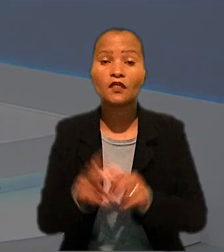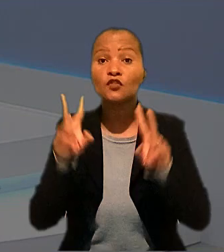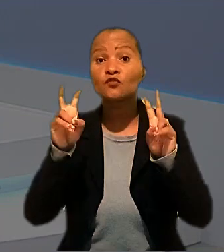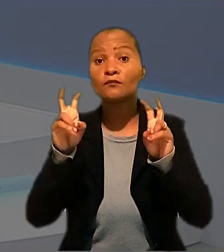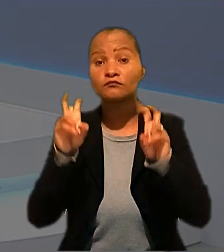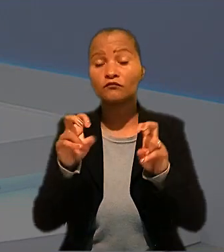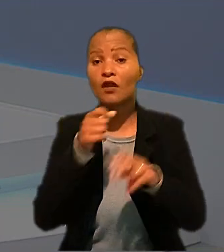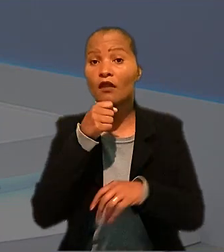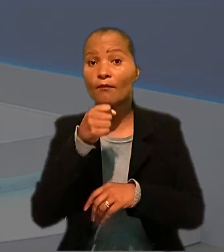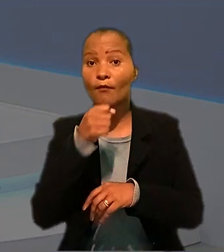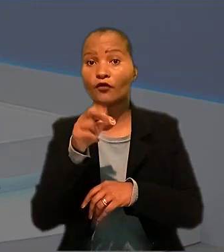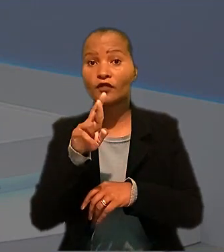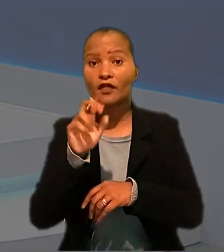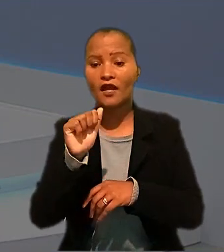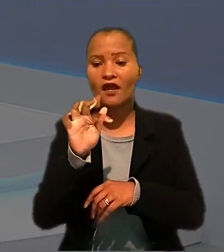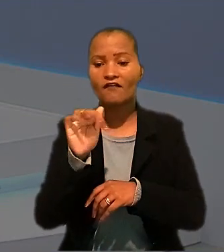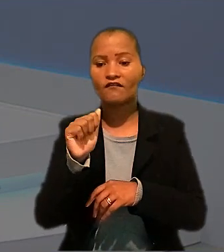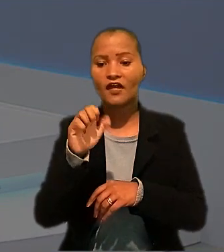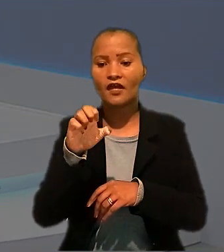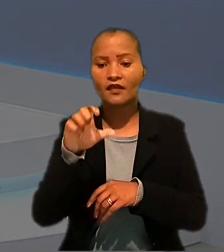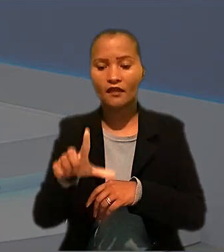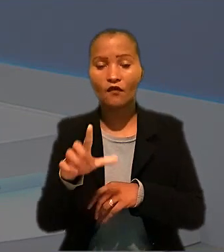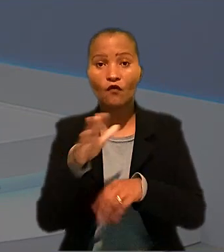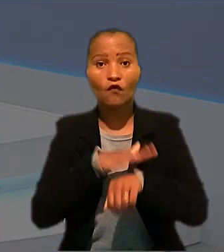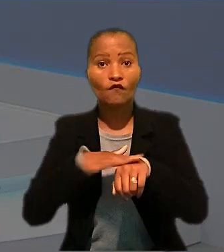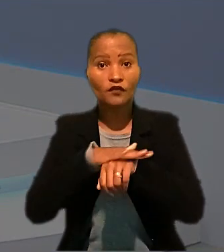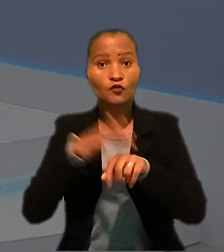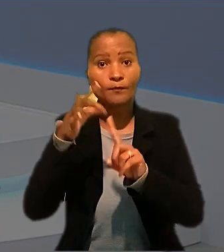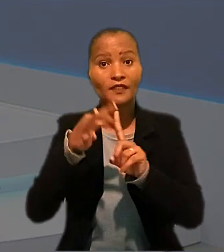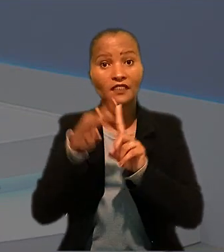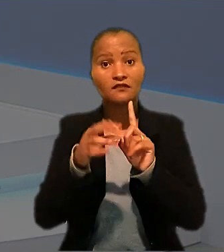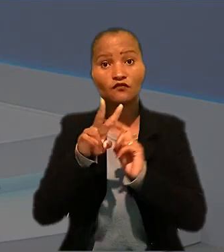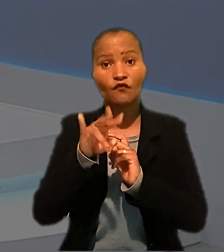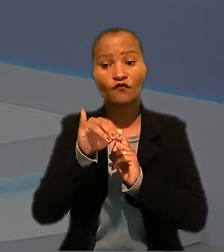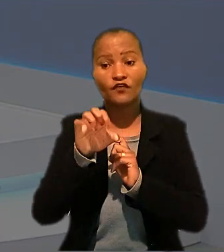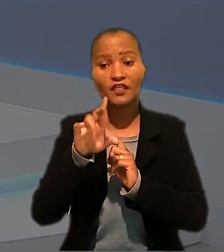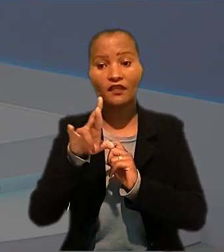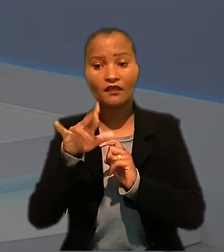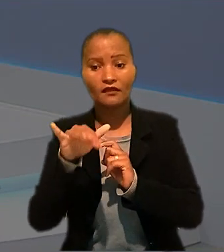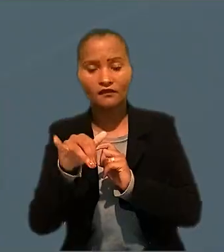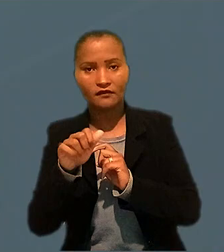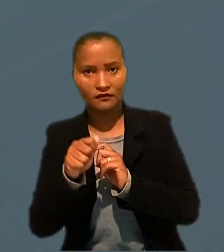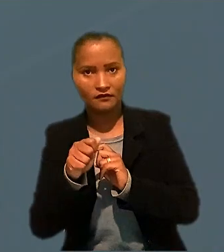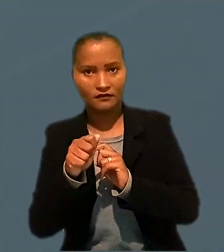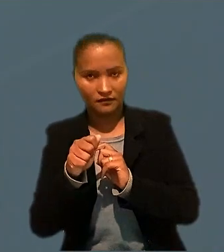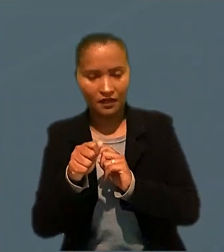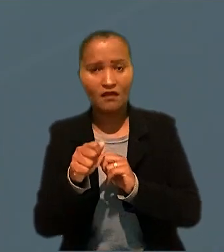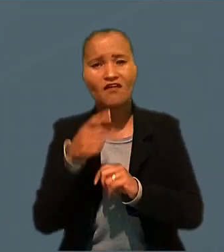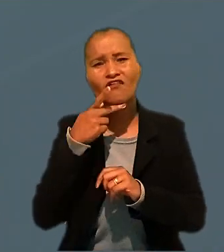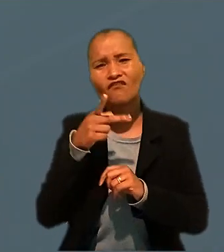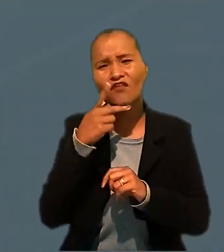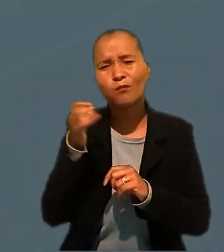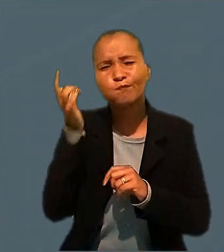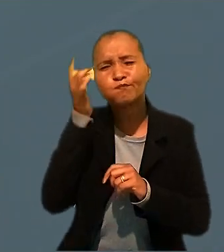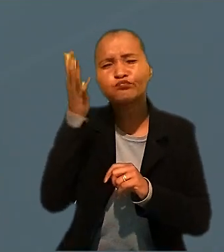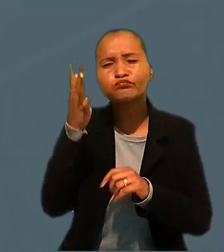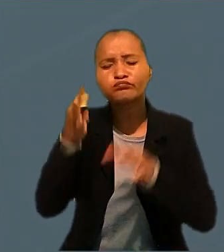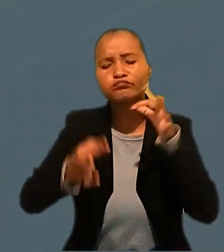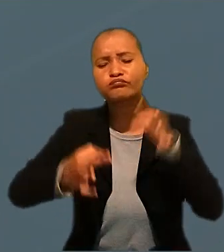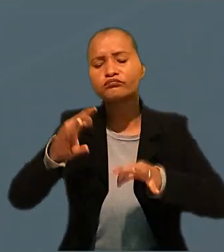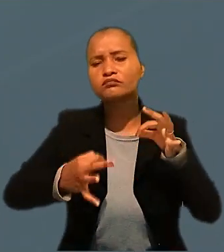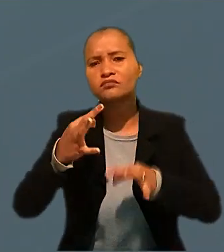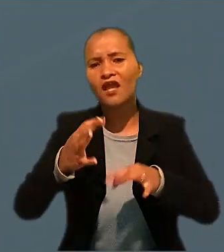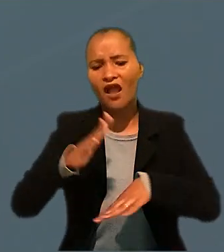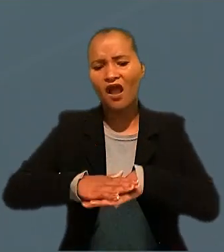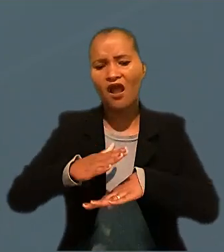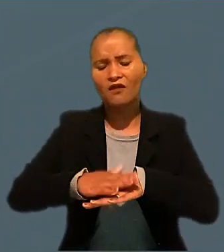E sobre esse assunto, Luana, o repórter Rafael Oliveira conversou com o ministro Vieira de Mello Filho. Ele falou sobre as consequências jurídicas de